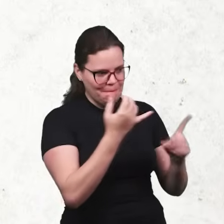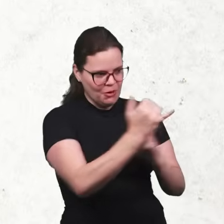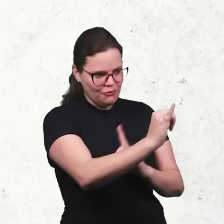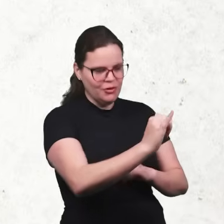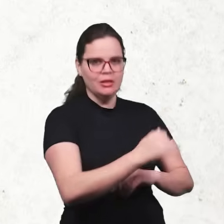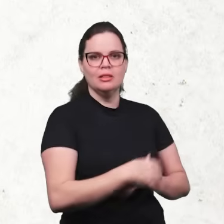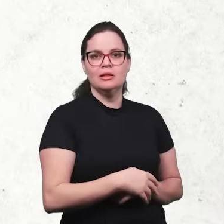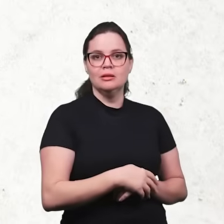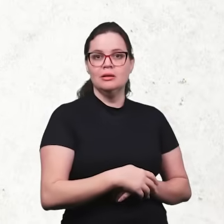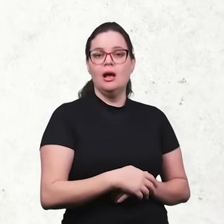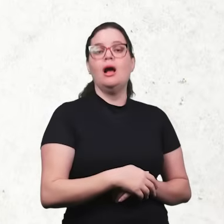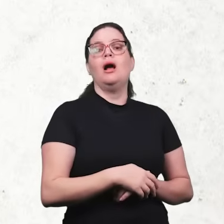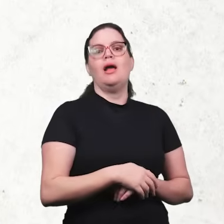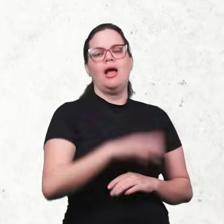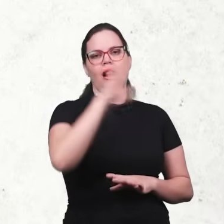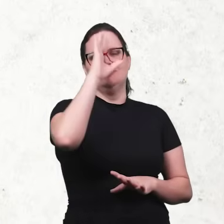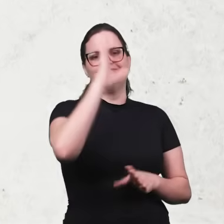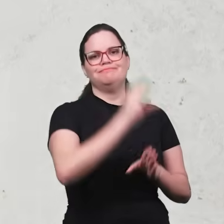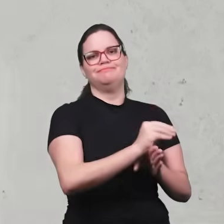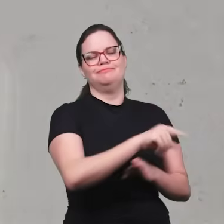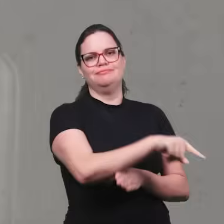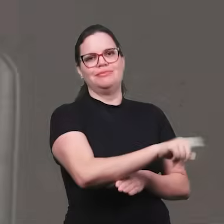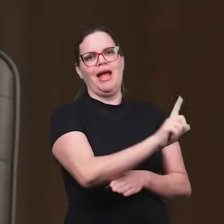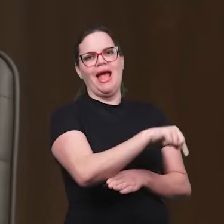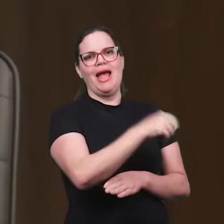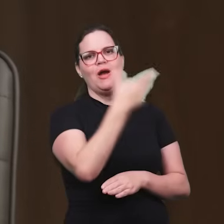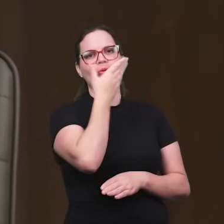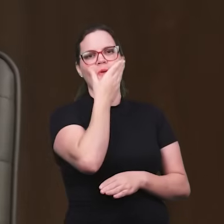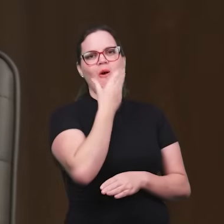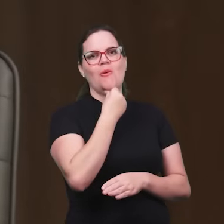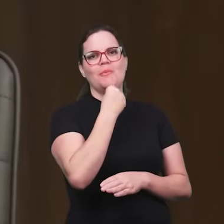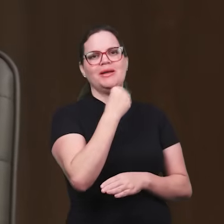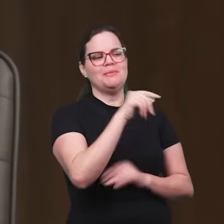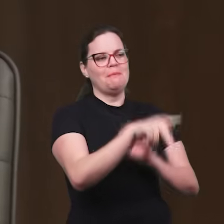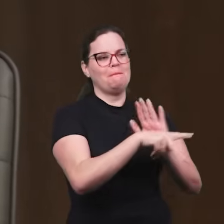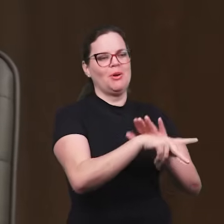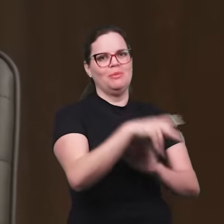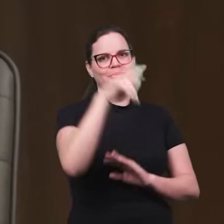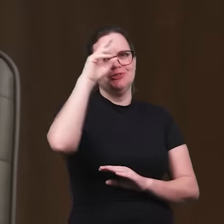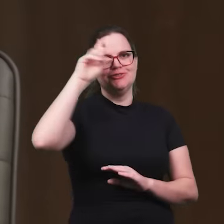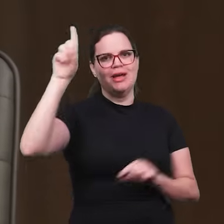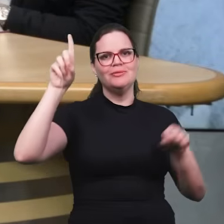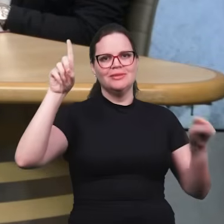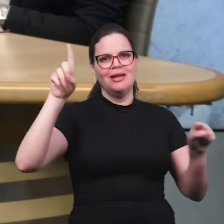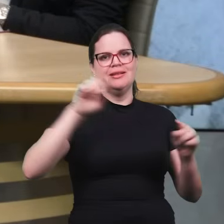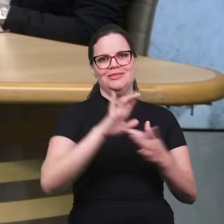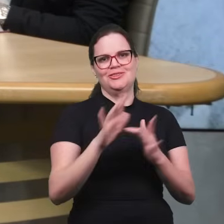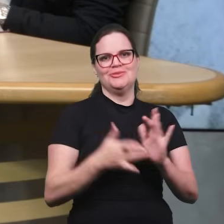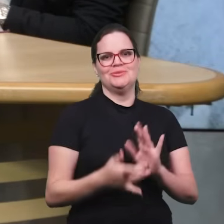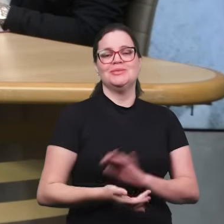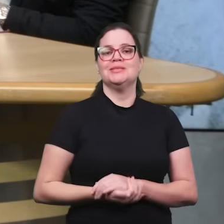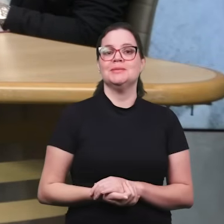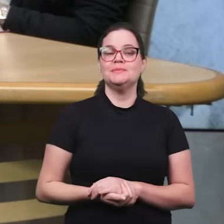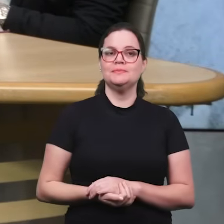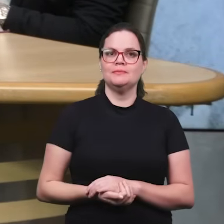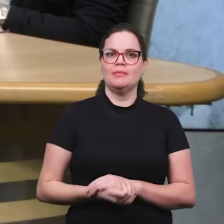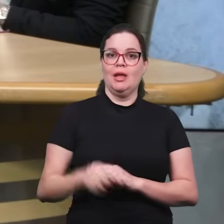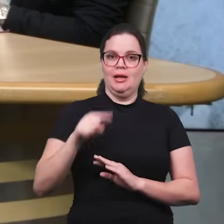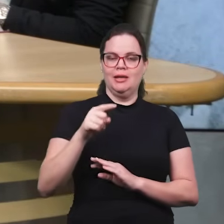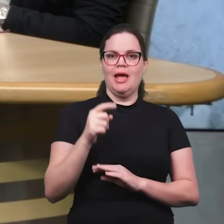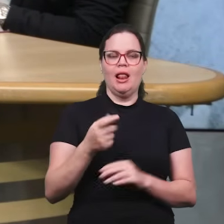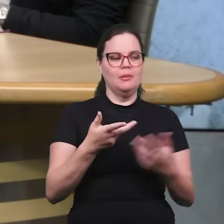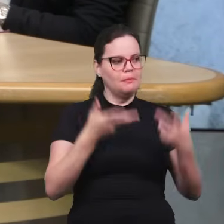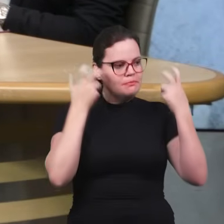diante dela tinha um homem que era enviado de Deus. Ela tem esse reconhecimento nesse